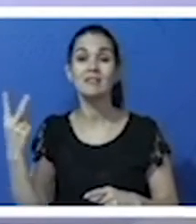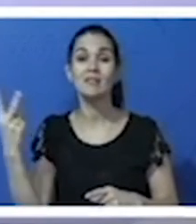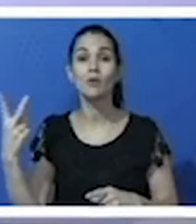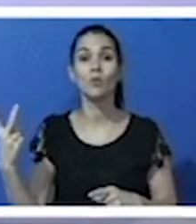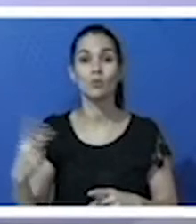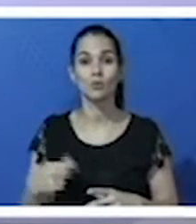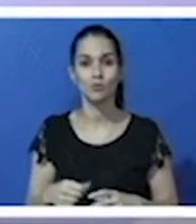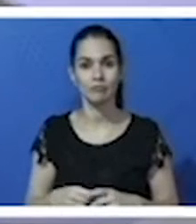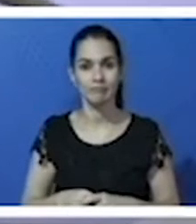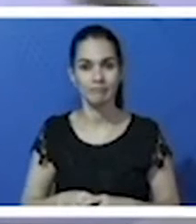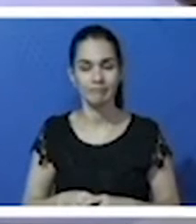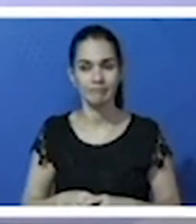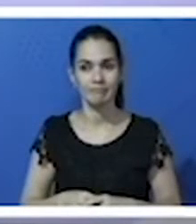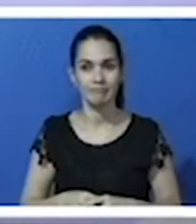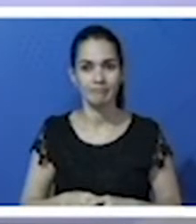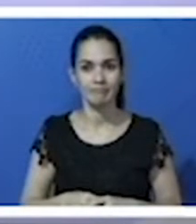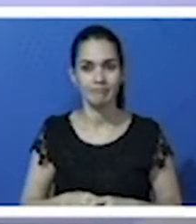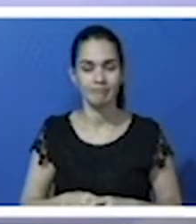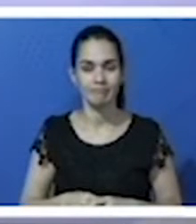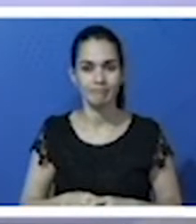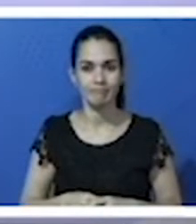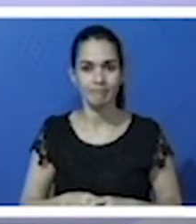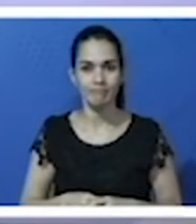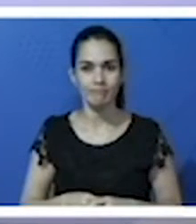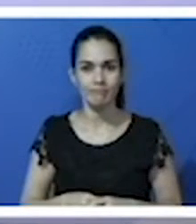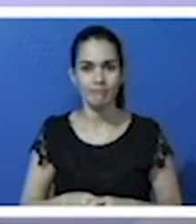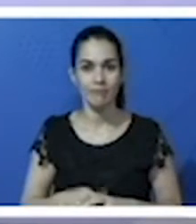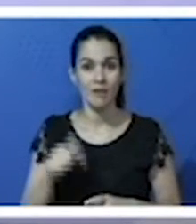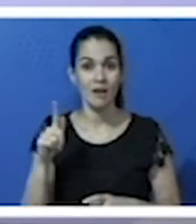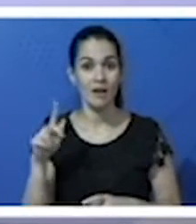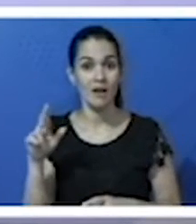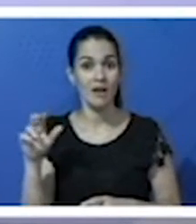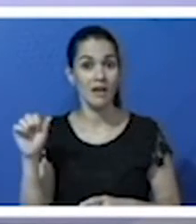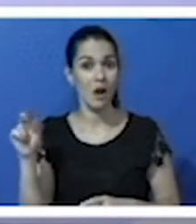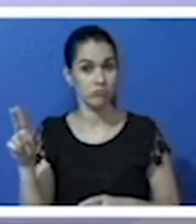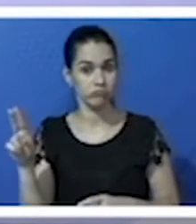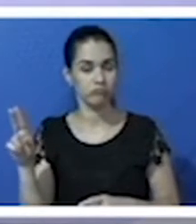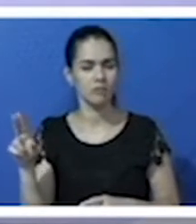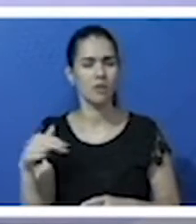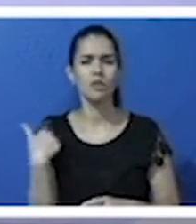Então, para resolver a equação do segundo grau, vamos achar o delta, né?